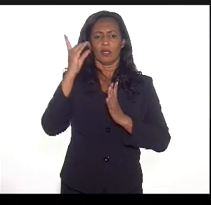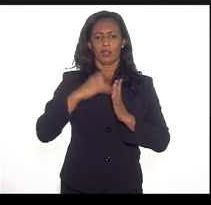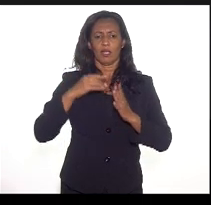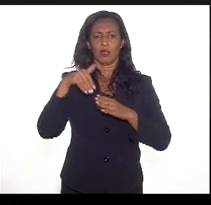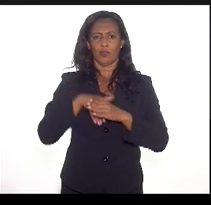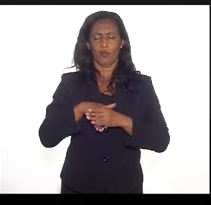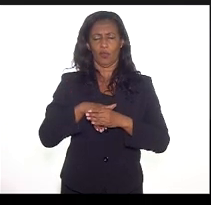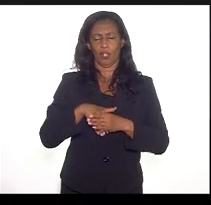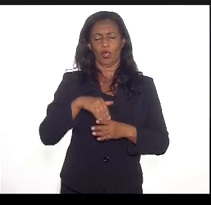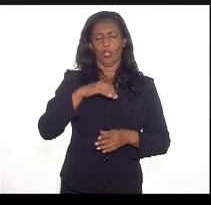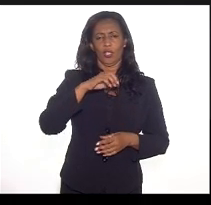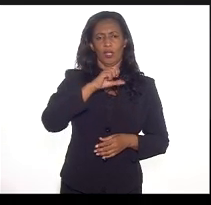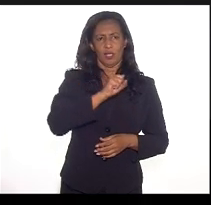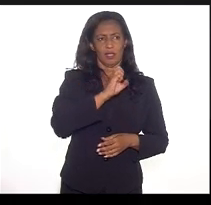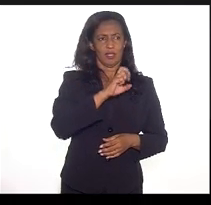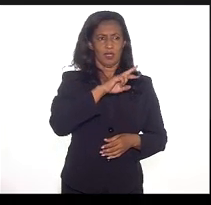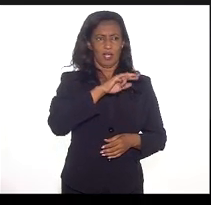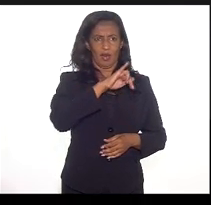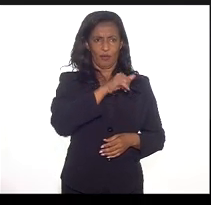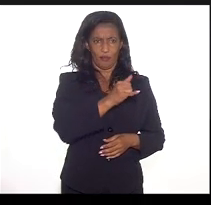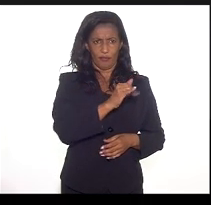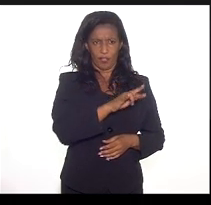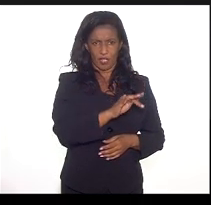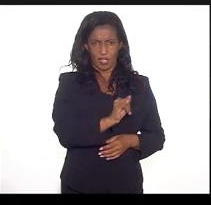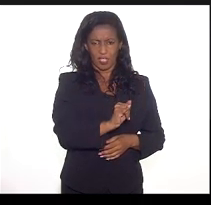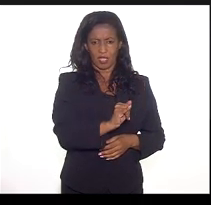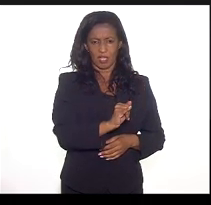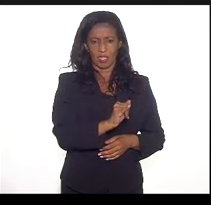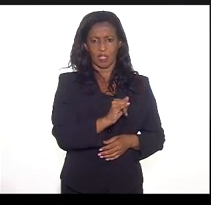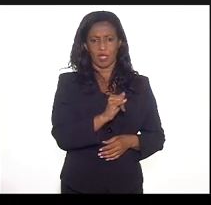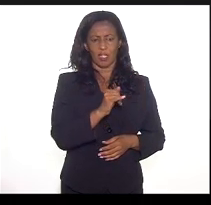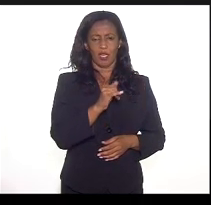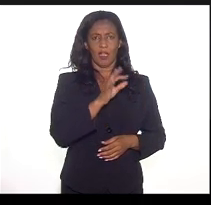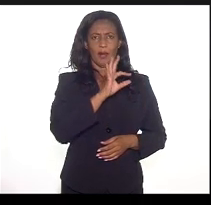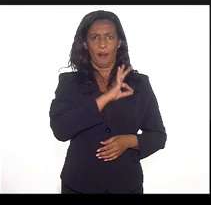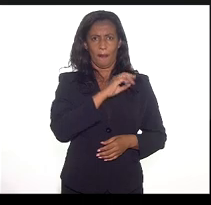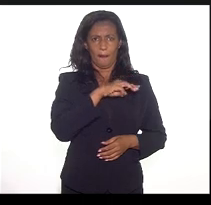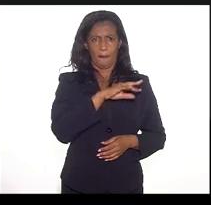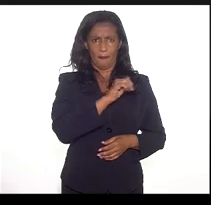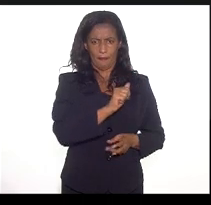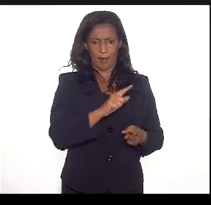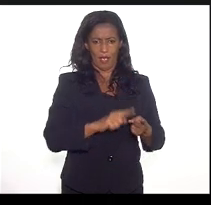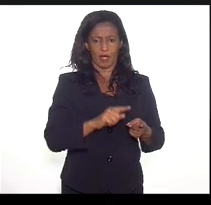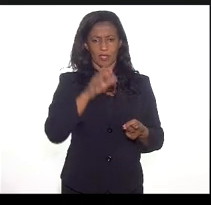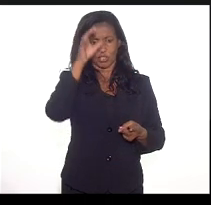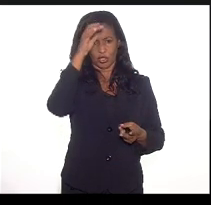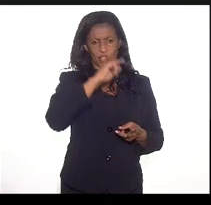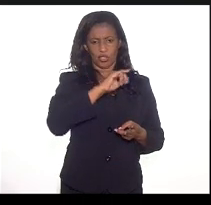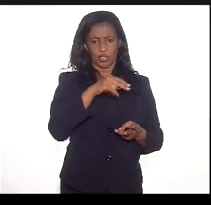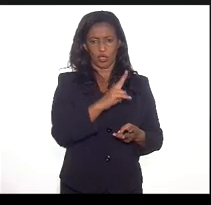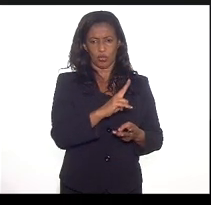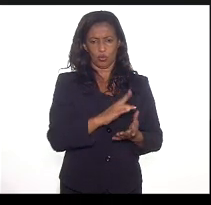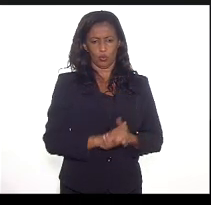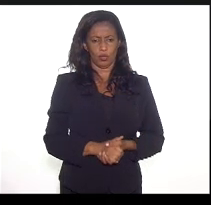e Serafine e presidente, pela ordem. Marta Rocha, declaração de voto. Pela ordem, fui eu, presidente, Knobloch. Pela